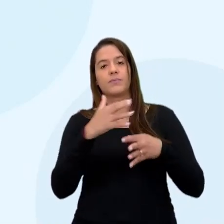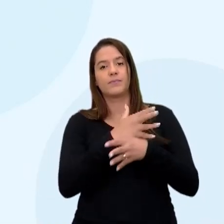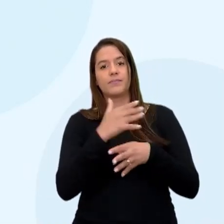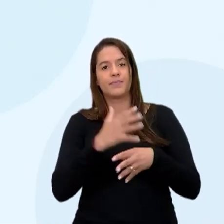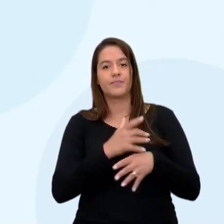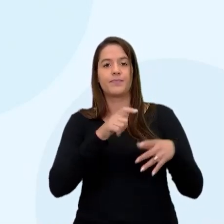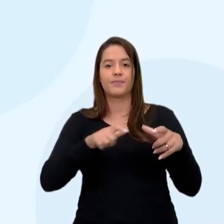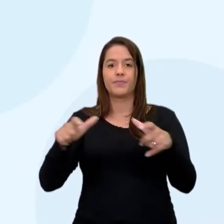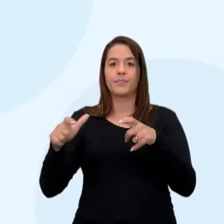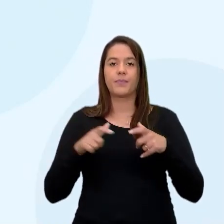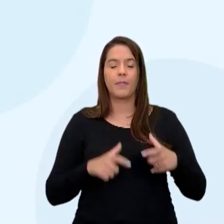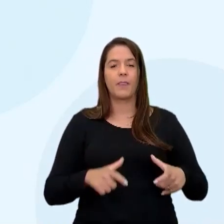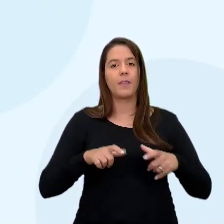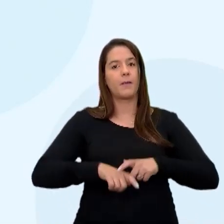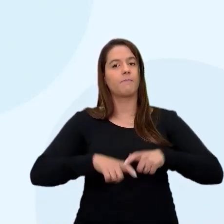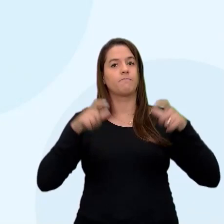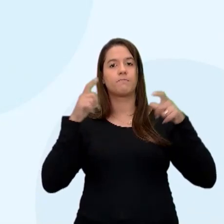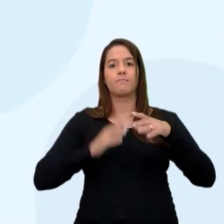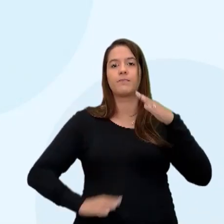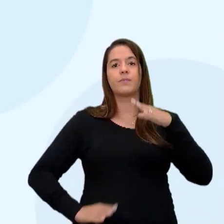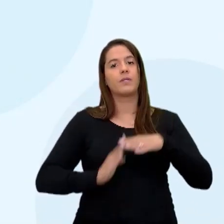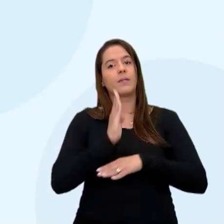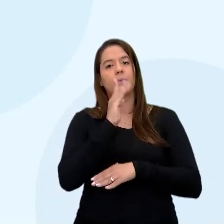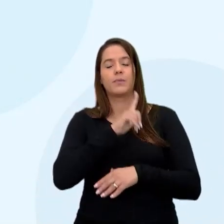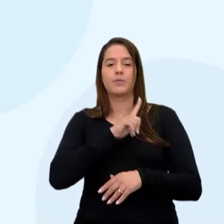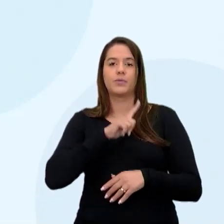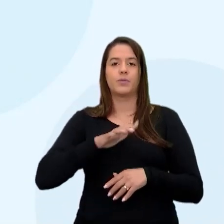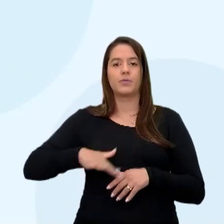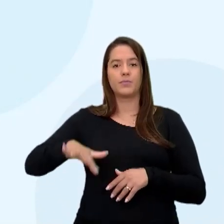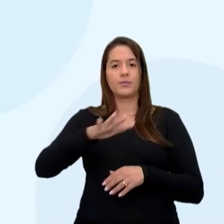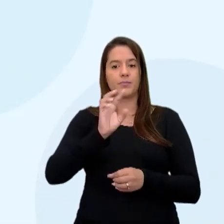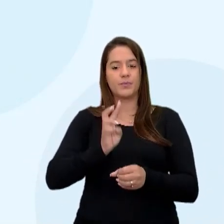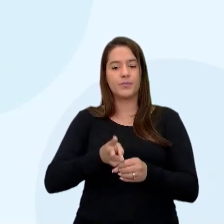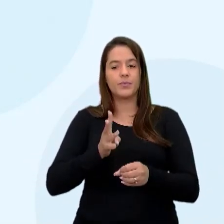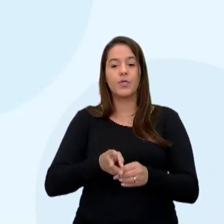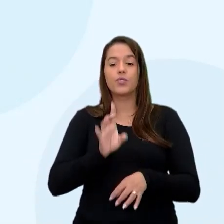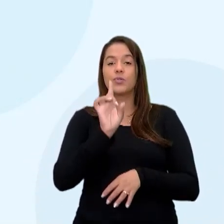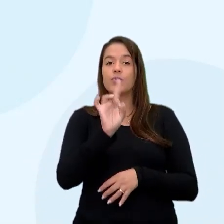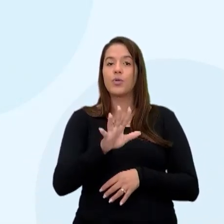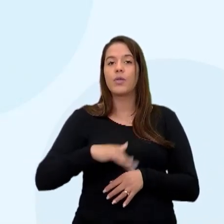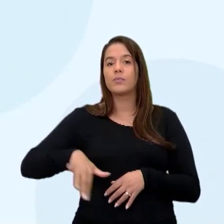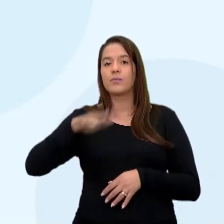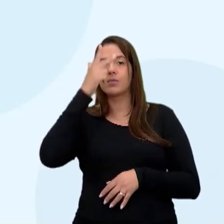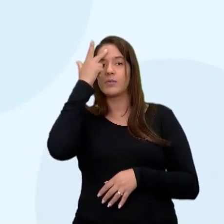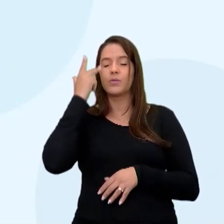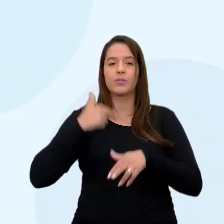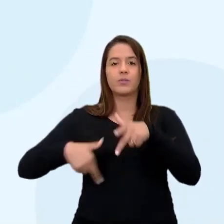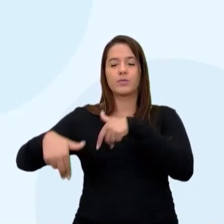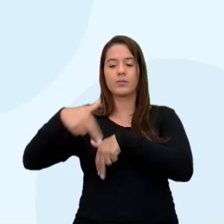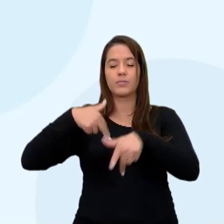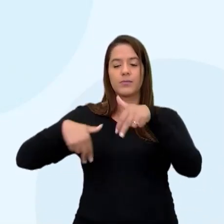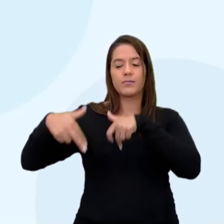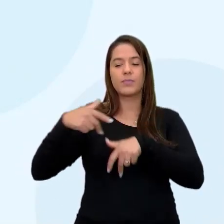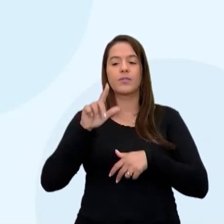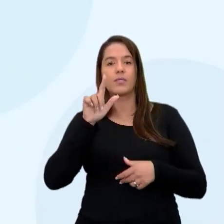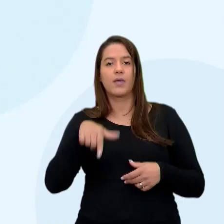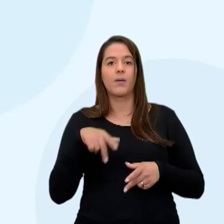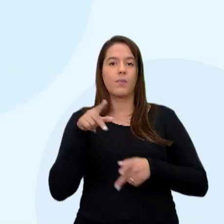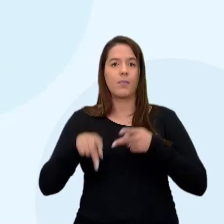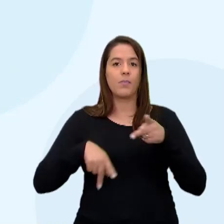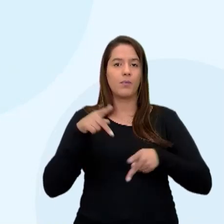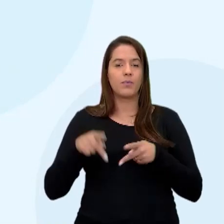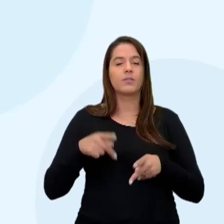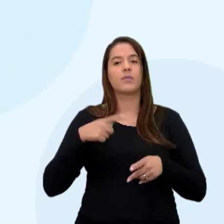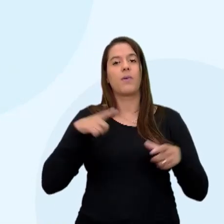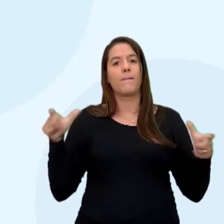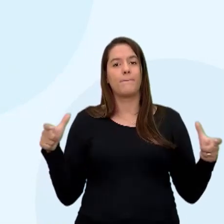atuação não extrapolam os limites do seu município, servindo apenas aos seus habitantes, e tem população dominantemente